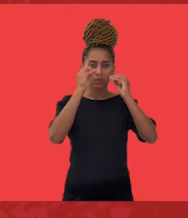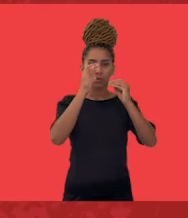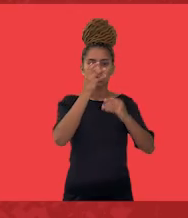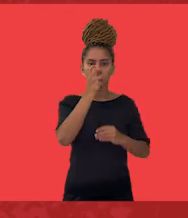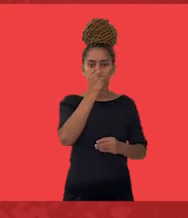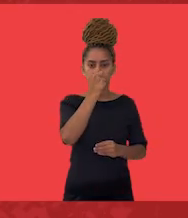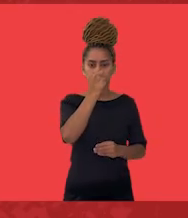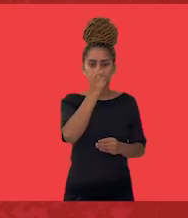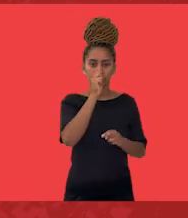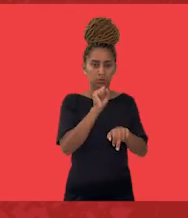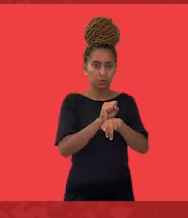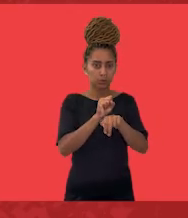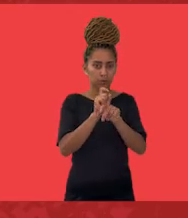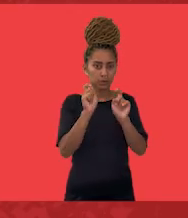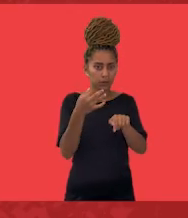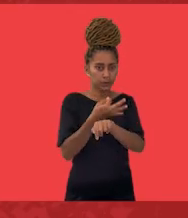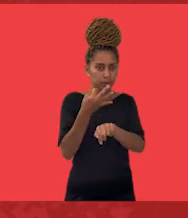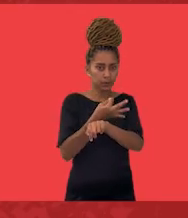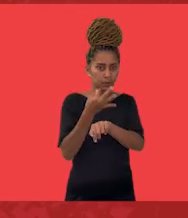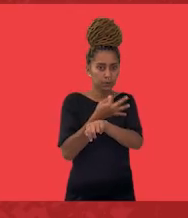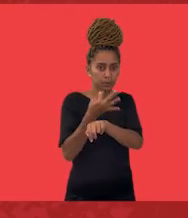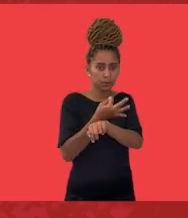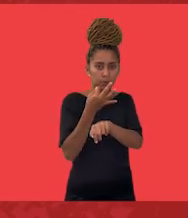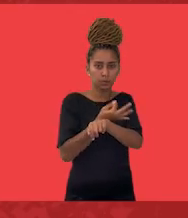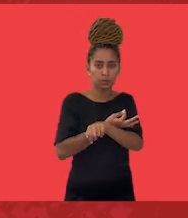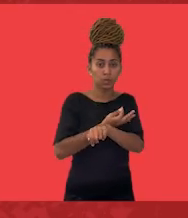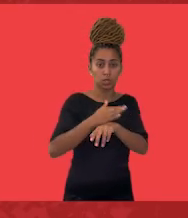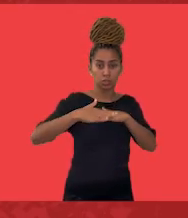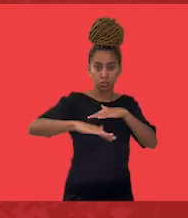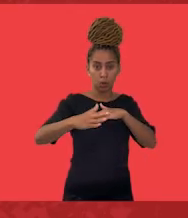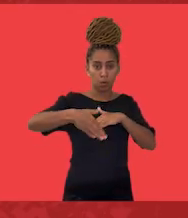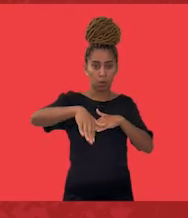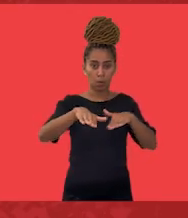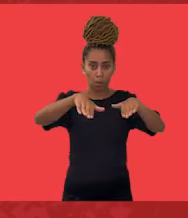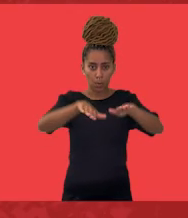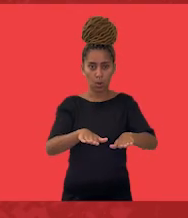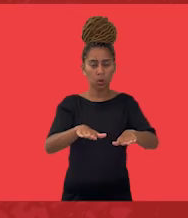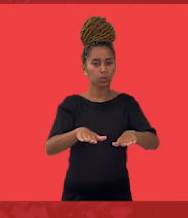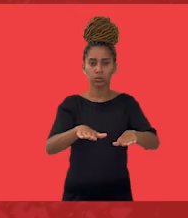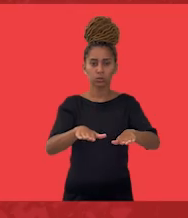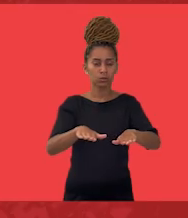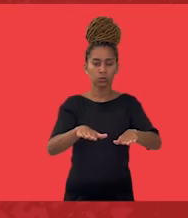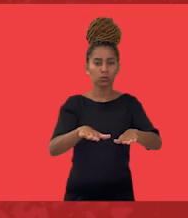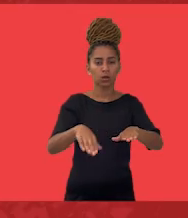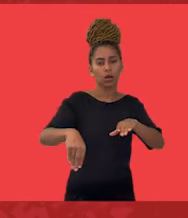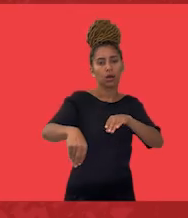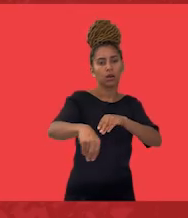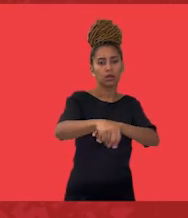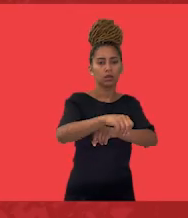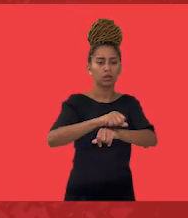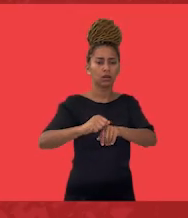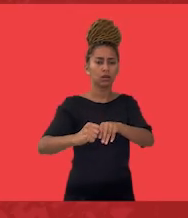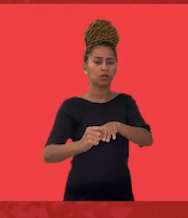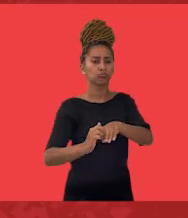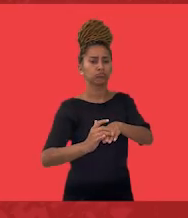amarradinhos, puxados violentamente pelas mãos invisíveis de Sófocles. Sal na